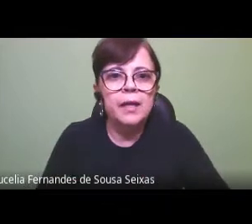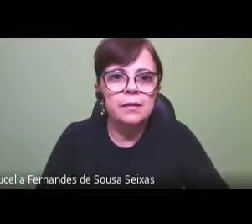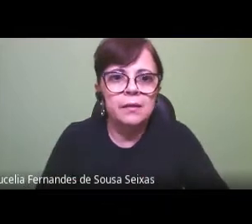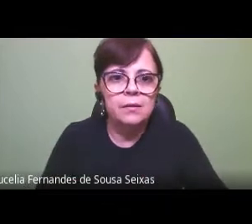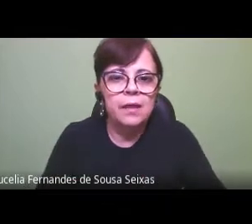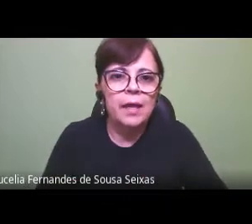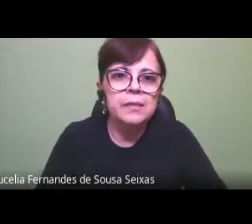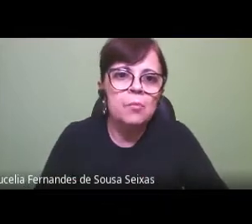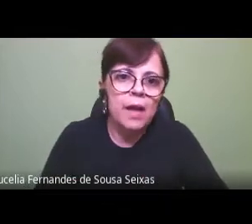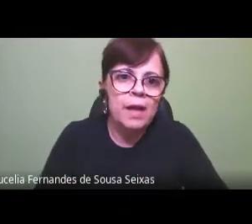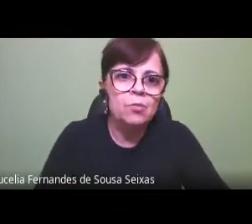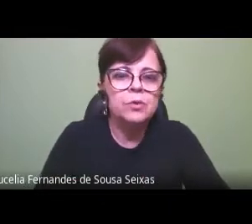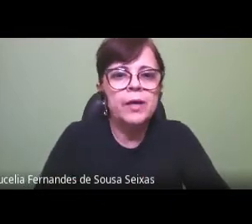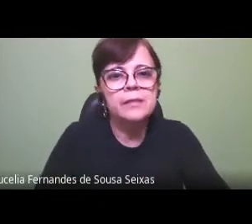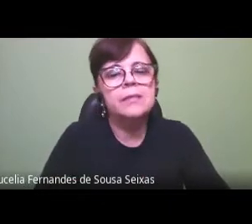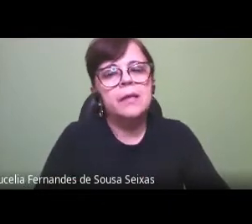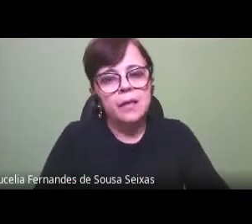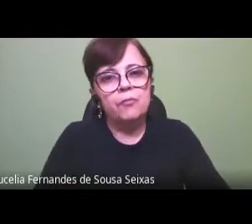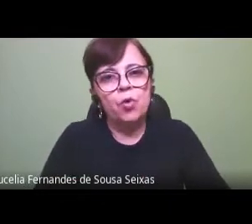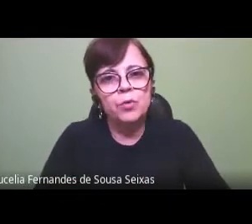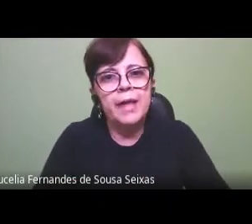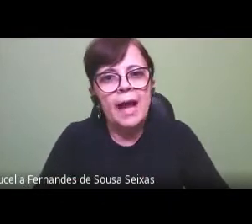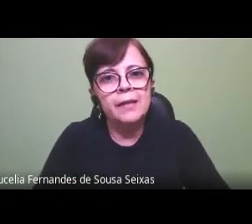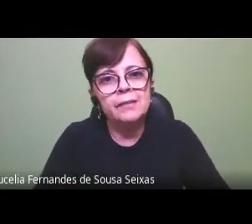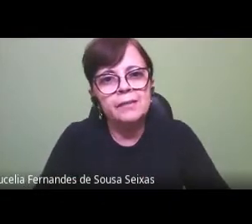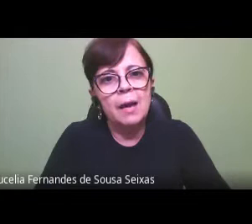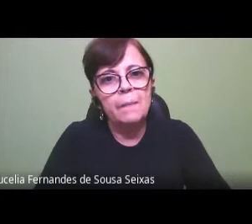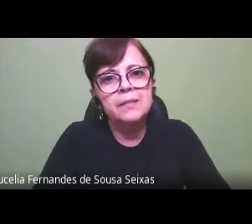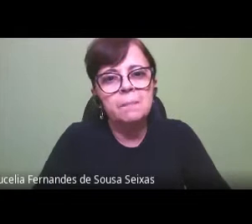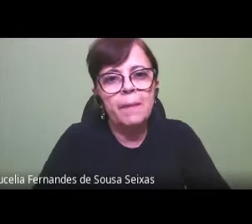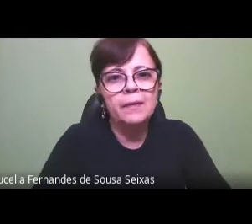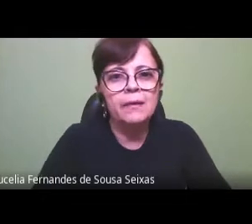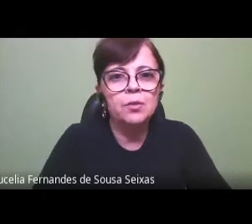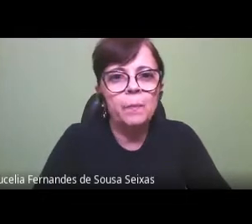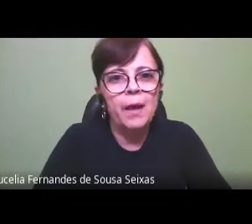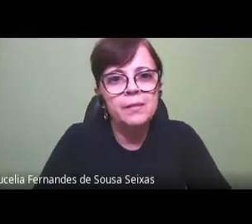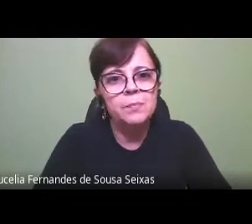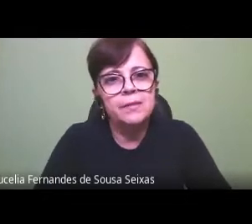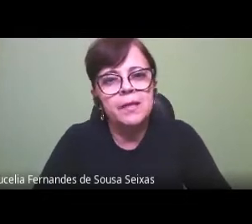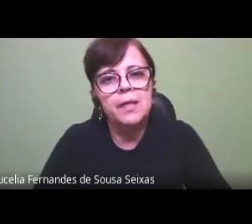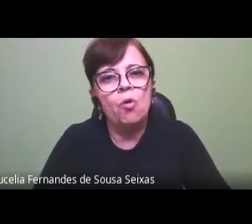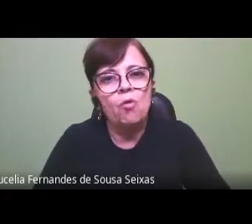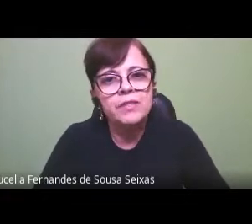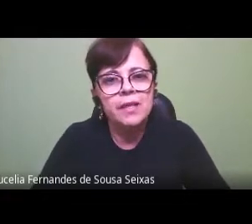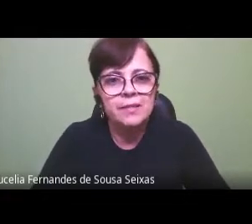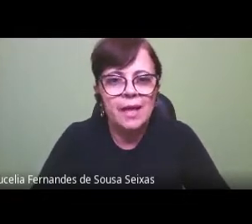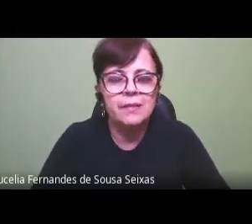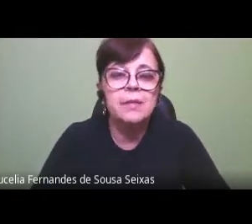não tem lei. Elas demoraram, quando elas foram criadas, a participar da lei do país para